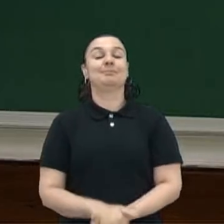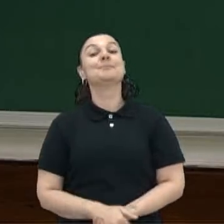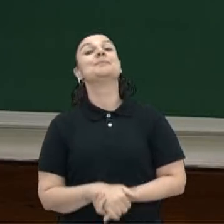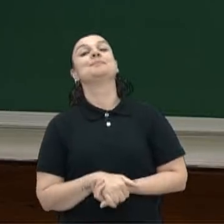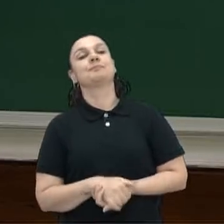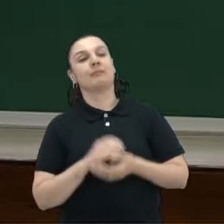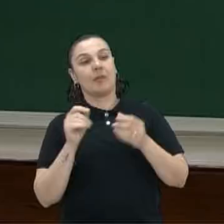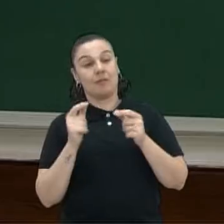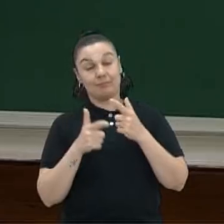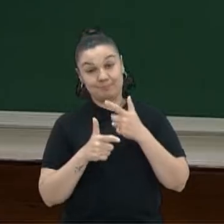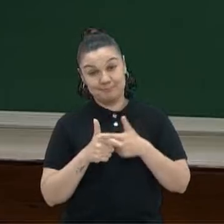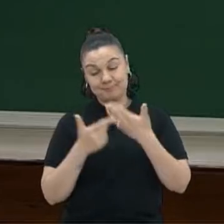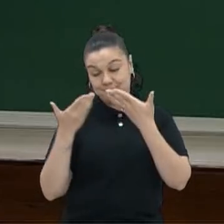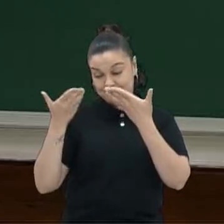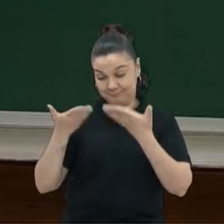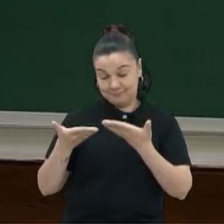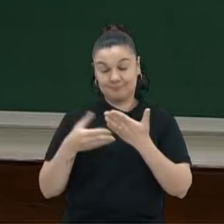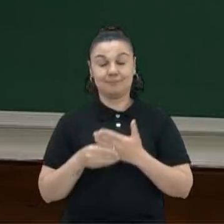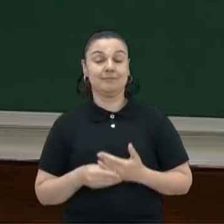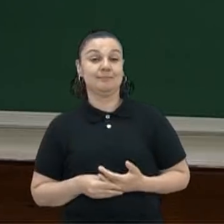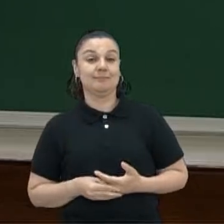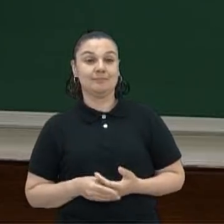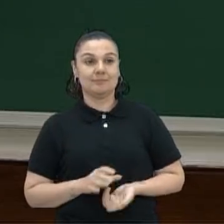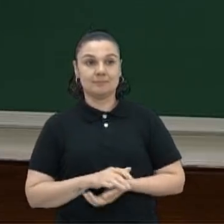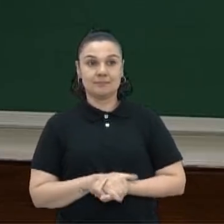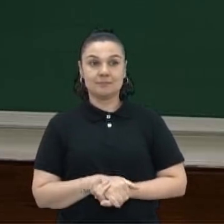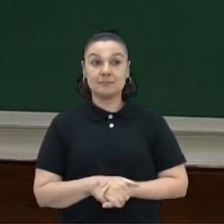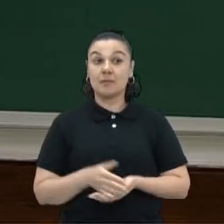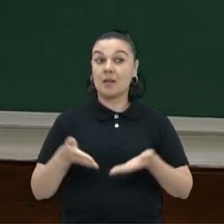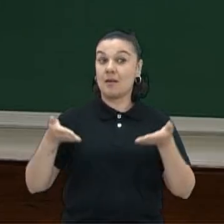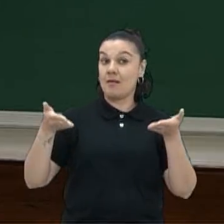escoando, causando deslizamento de terra.